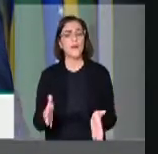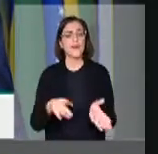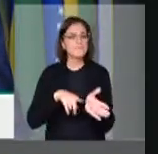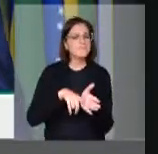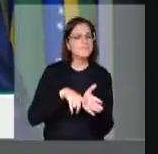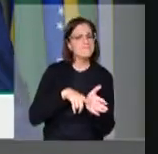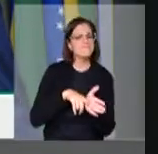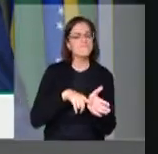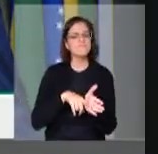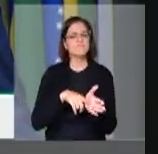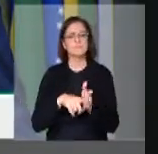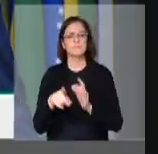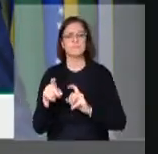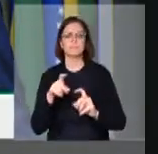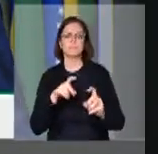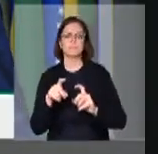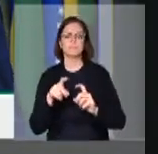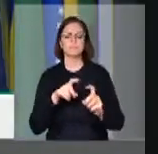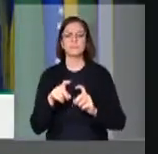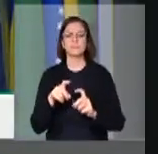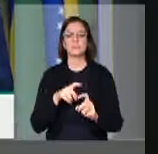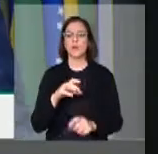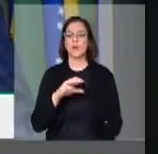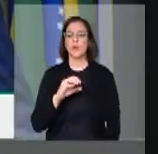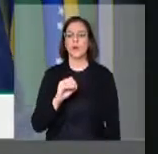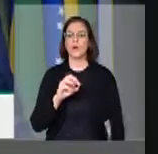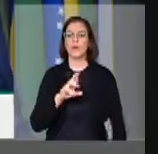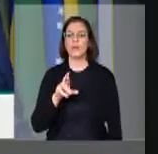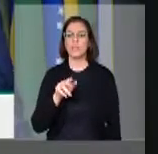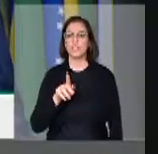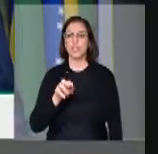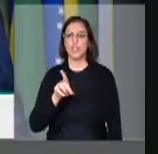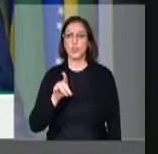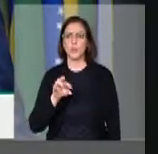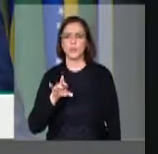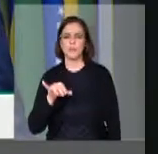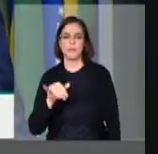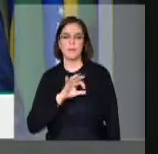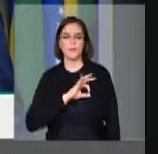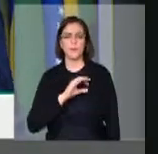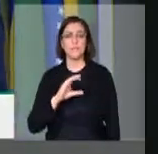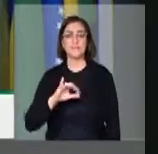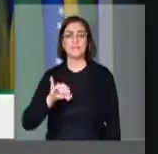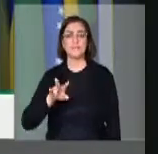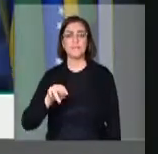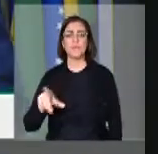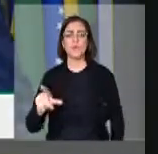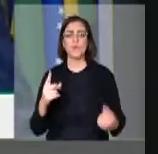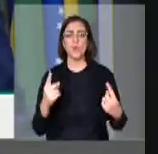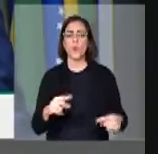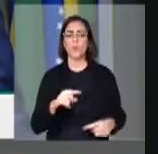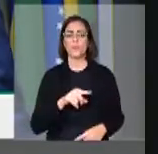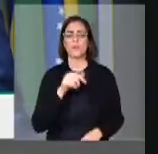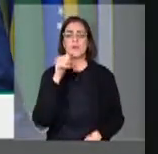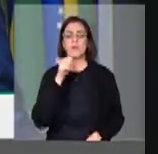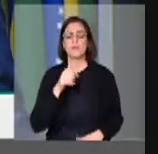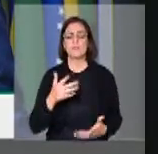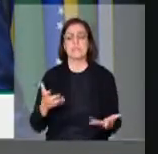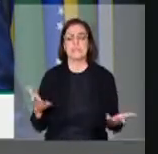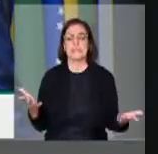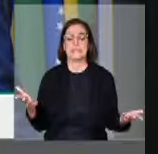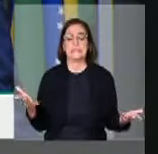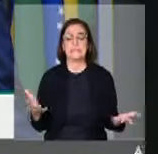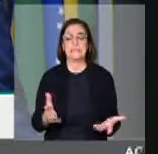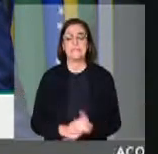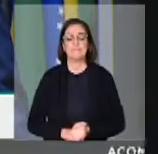administrativo da corregedoria da polícia civil contra a delegada primeiro lugar pra gente começar o ambiente